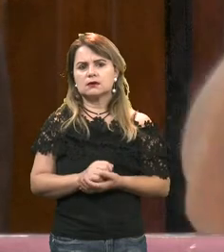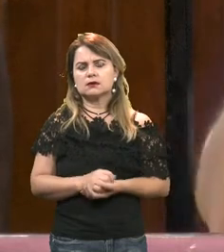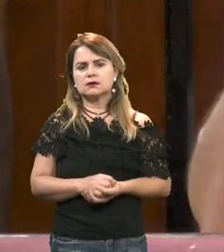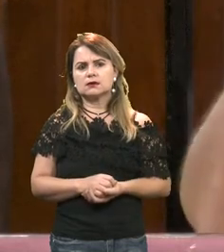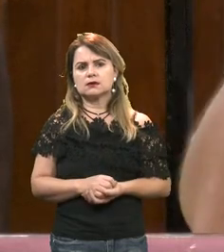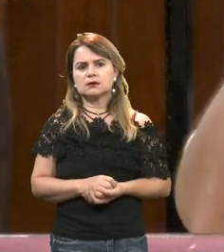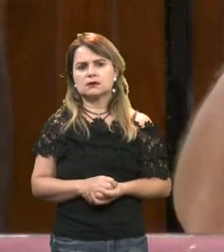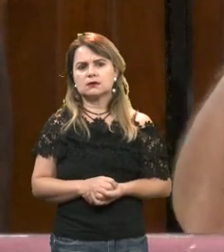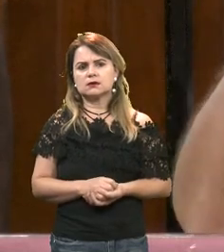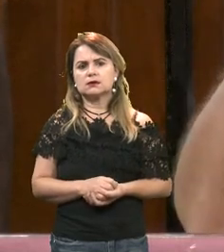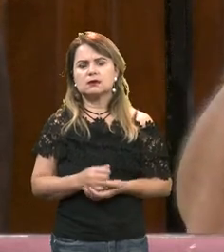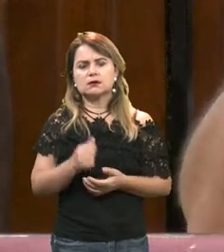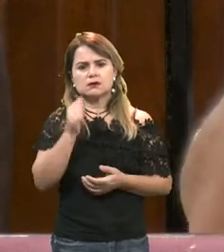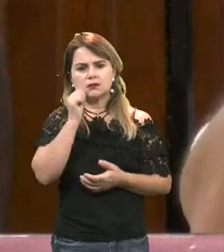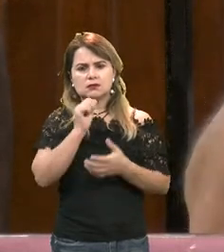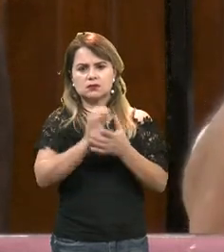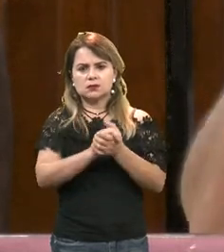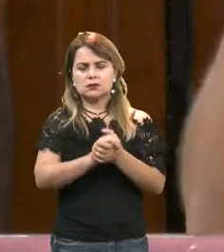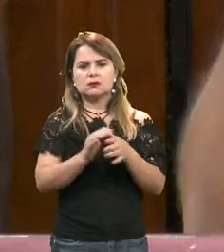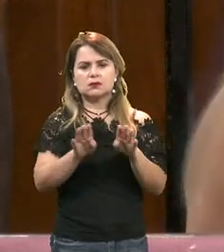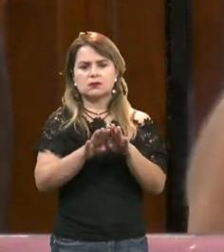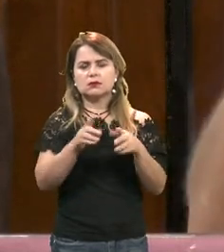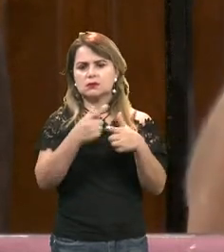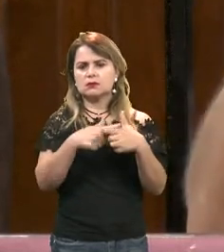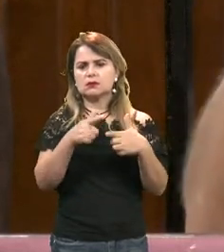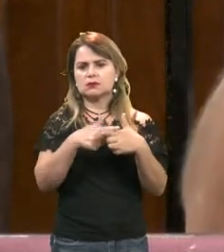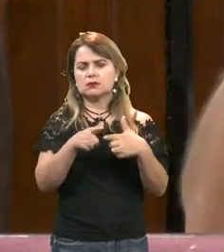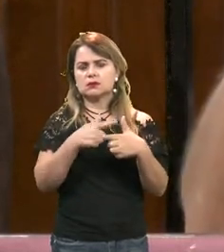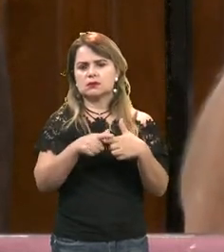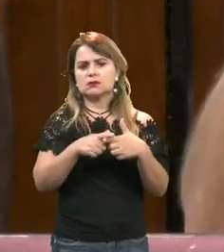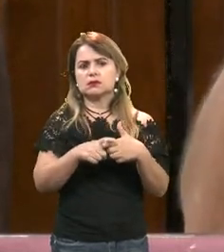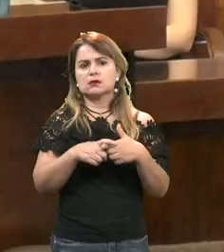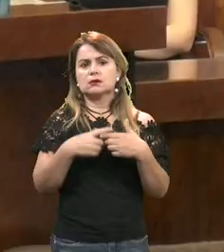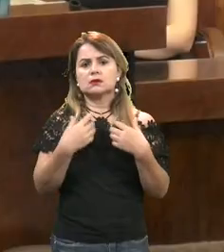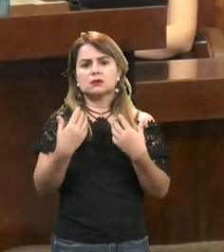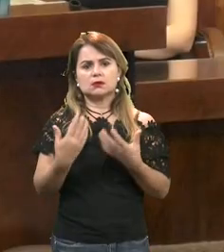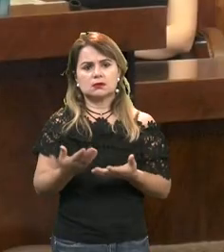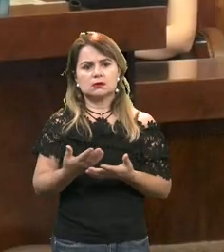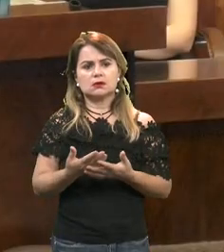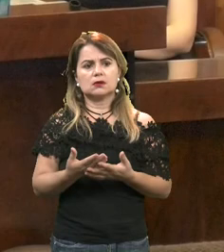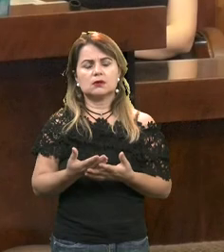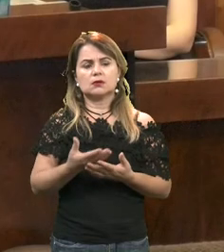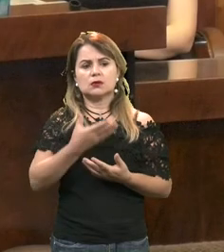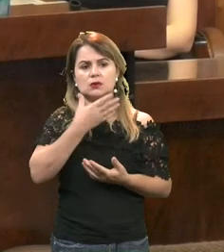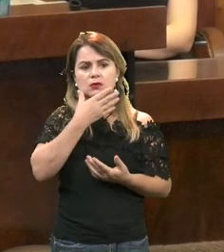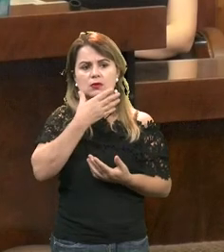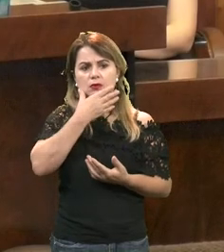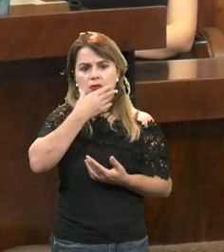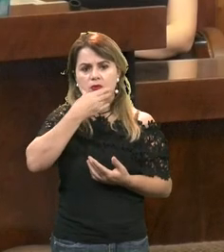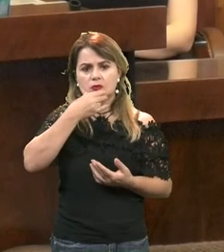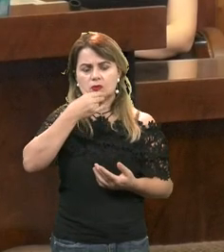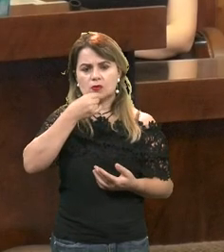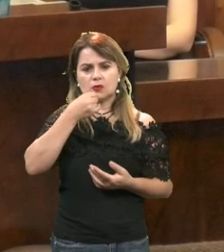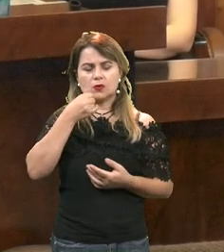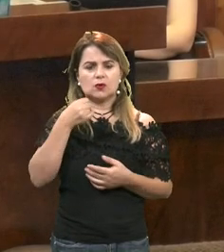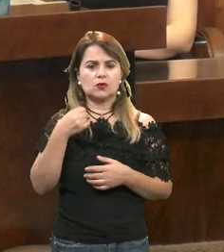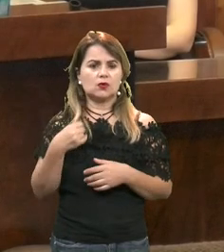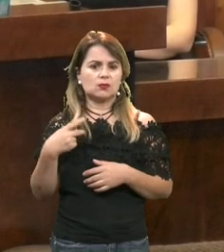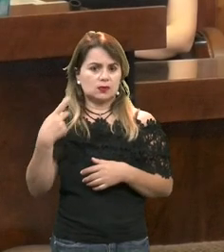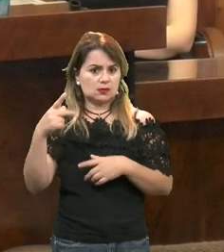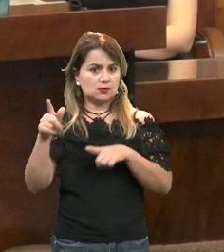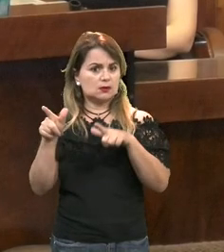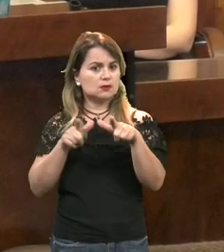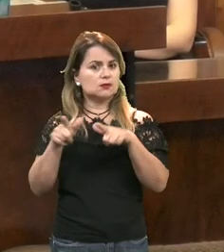Eu vendo as mães aqui, doutor Joaquim, o senhor anda direito, o senhor faz direito o seu trabalho, porque você ouviu